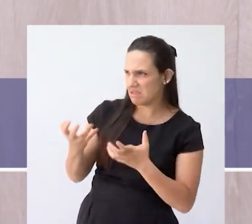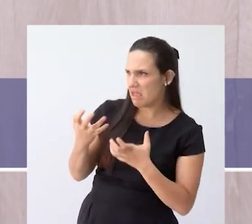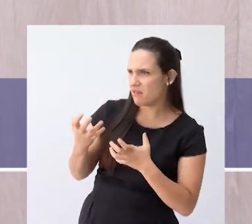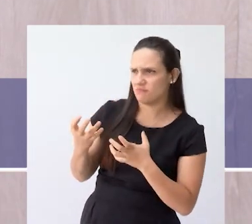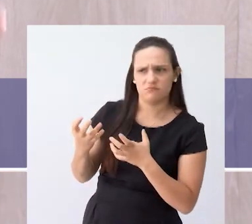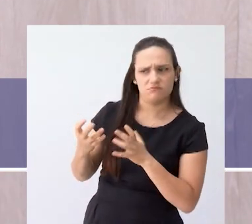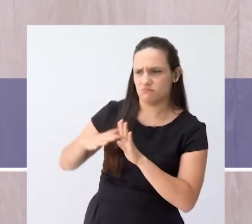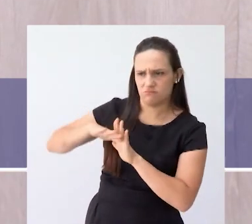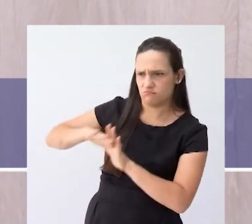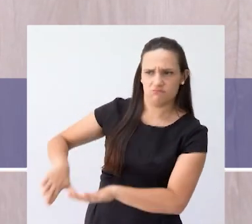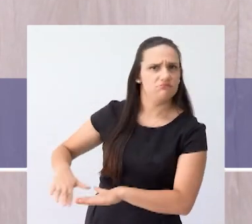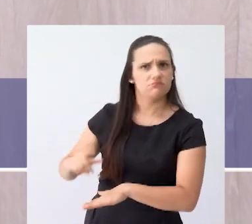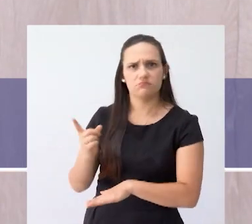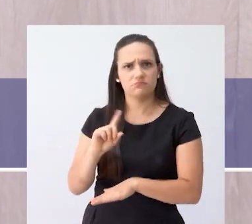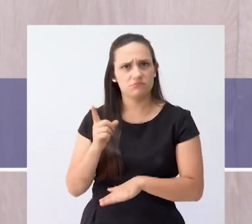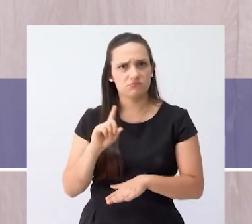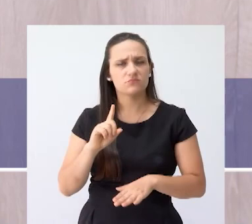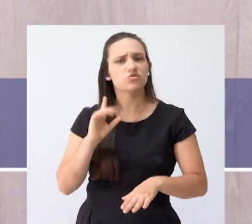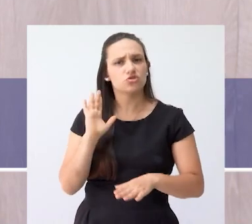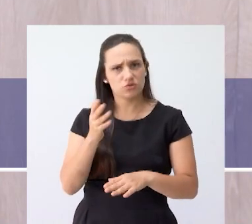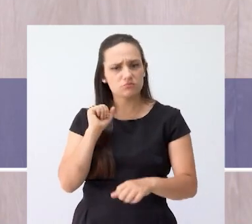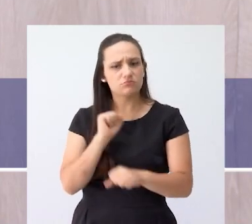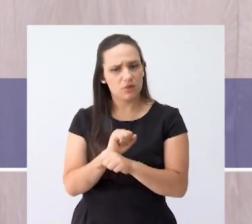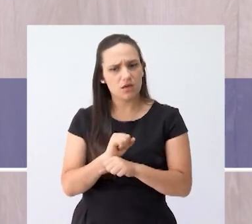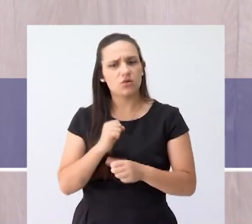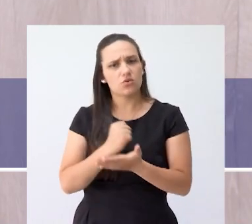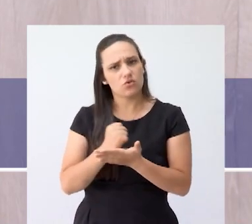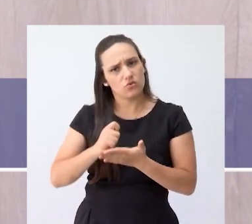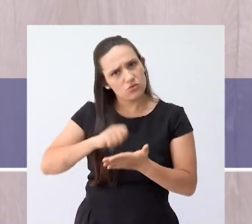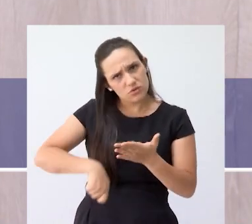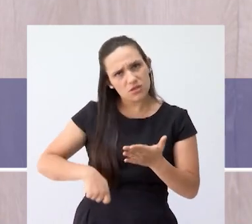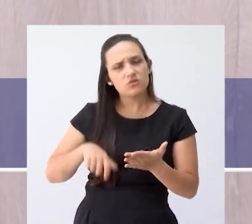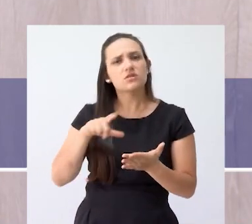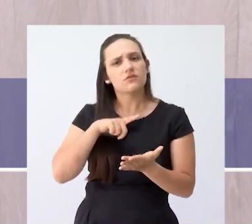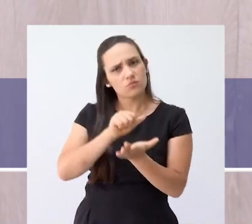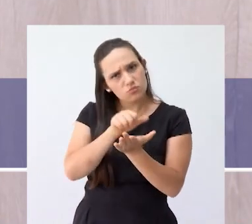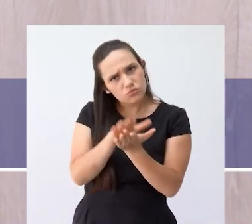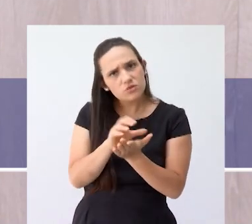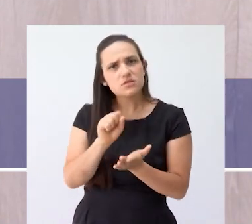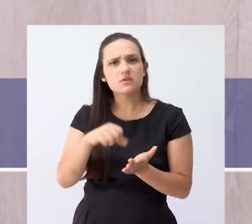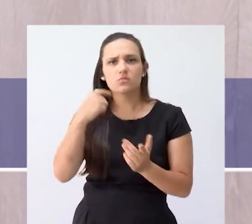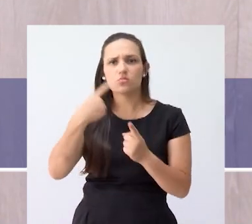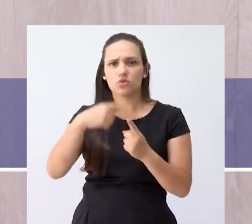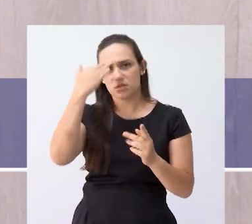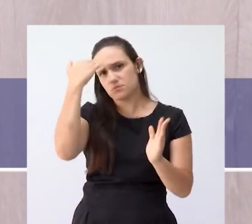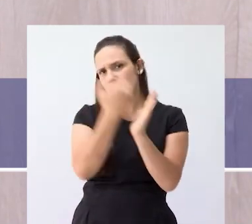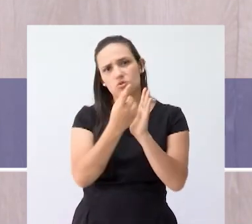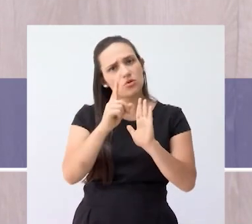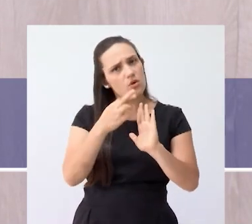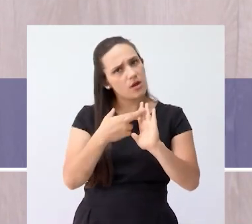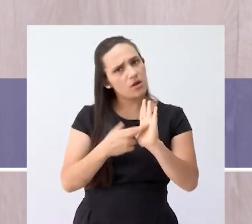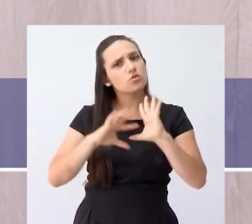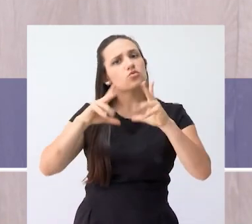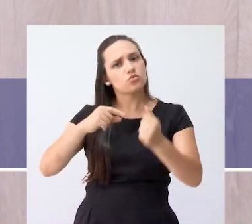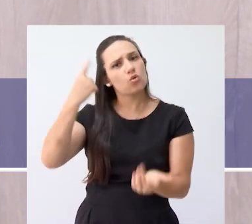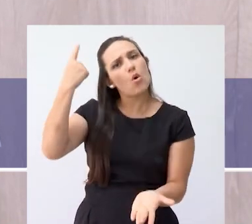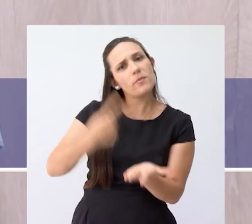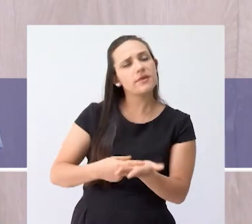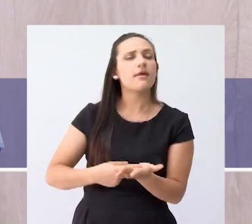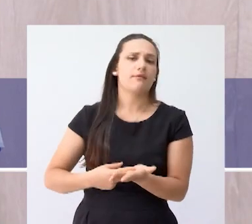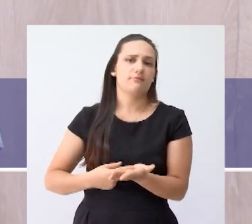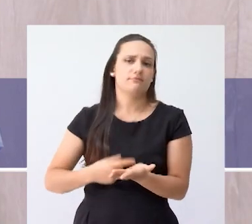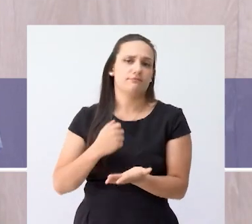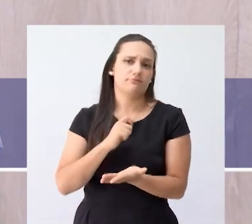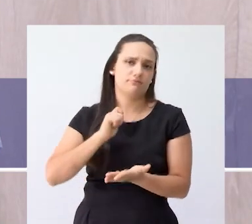qualidade, que pegou o serviço aqui, nós tivemos que suspender o contrato, punir as pessoas por não cumprimento do que foi